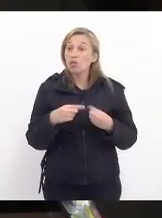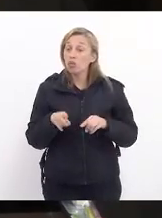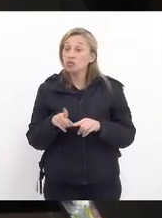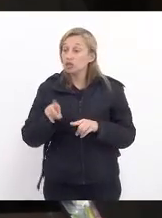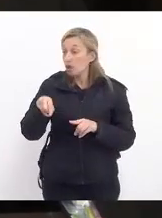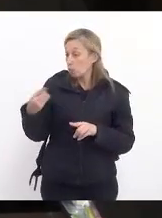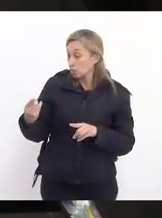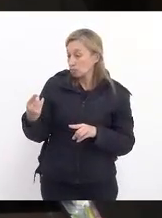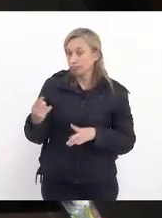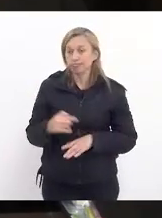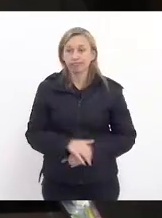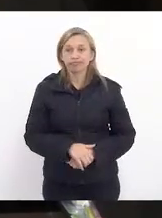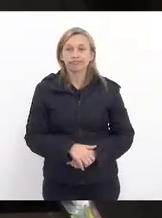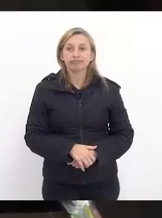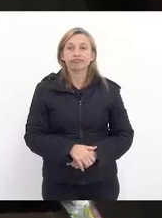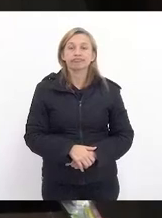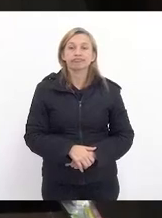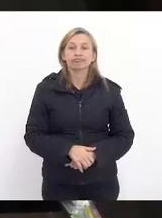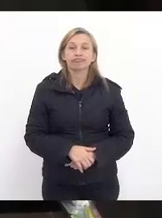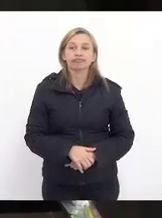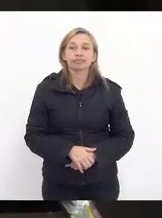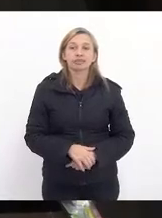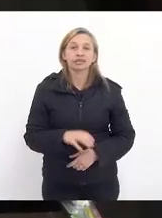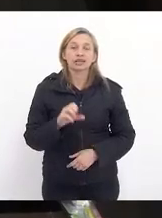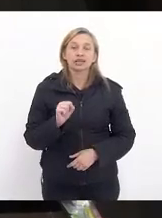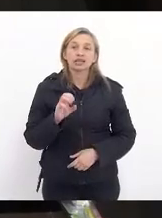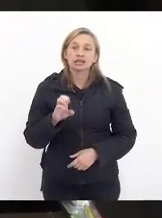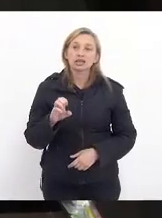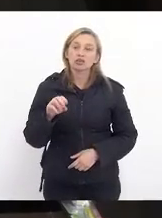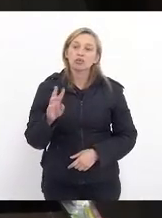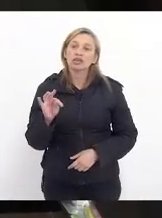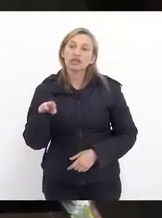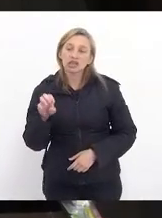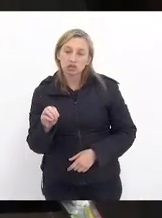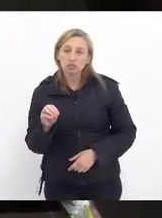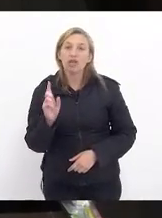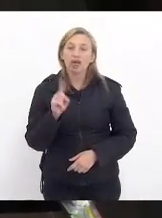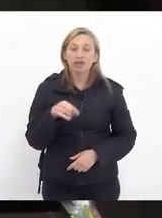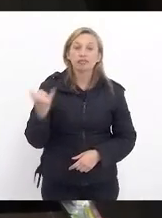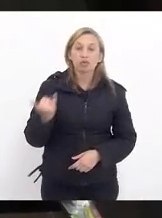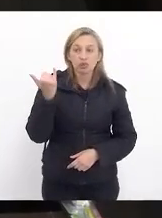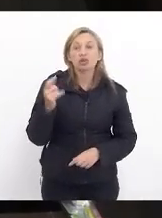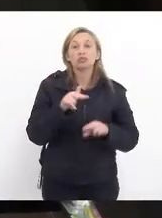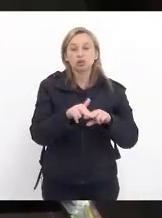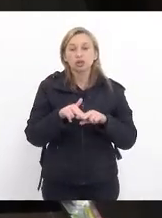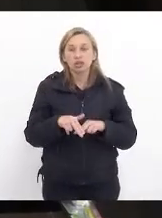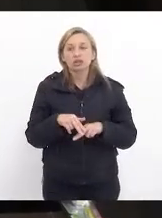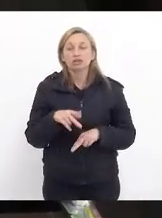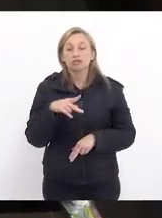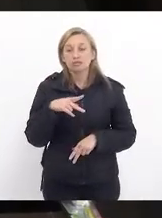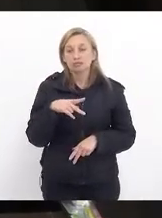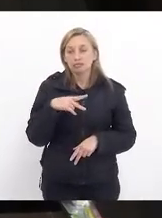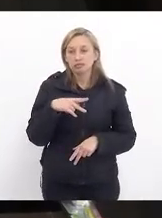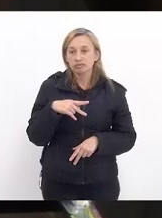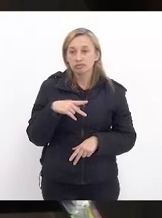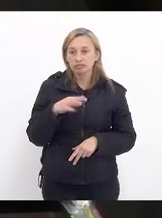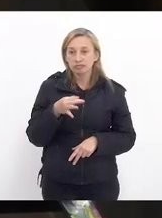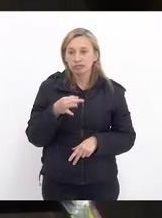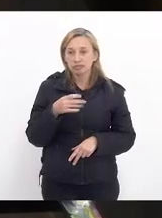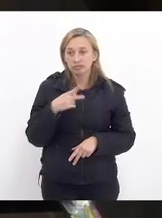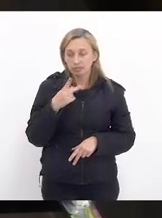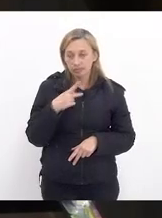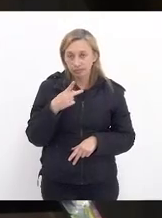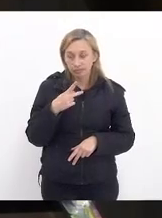à outra Esse ecomenismo é importante por isso fiz também questão